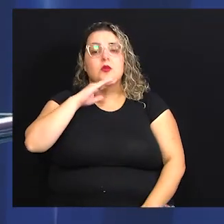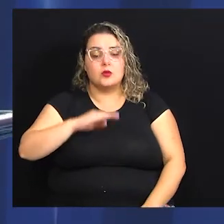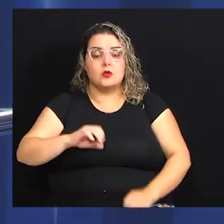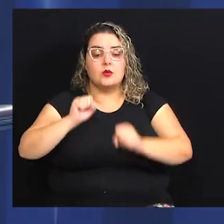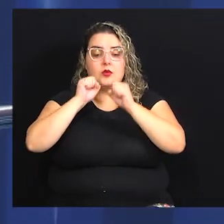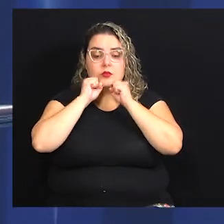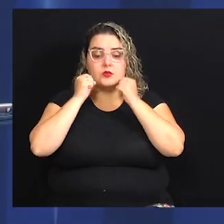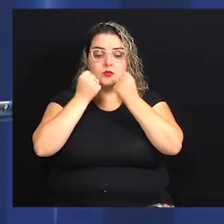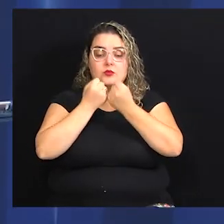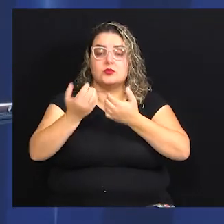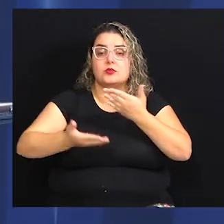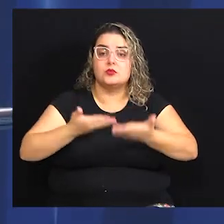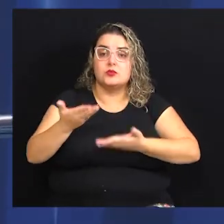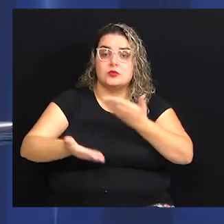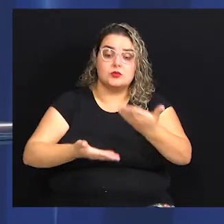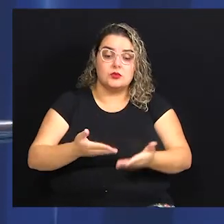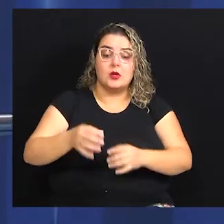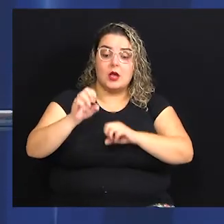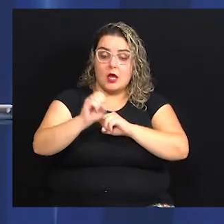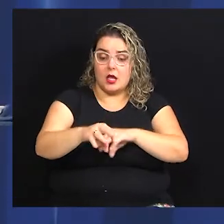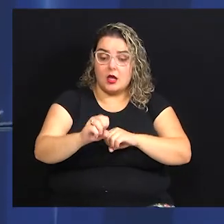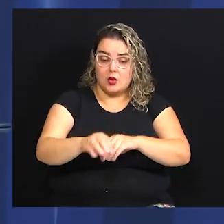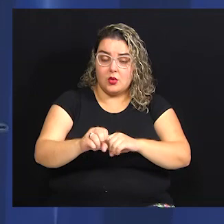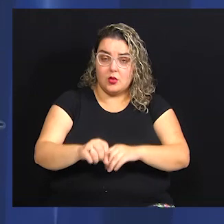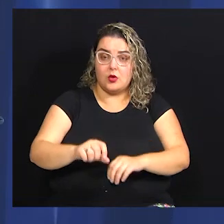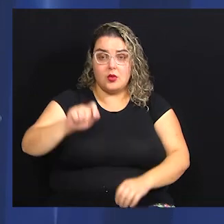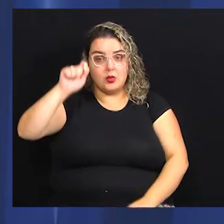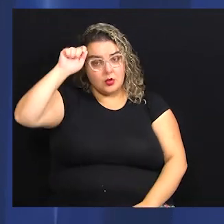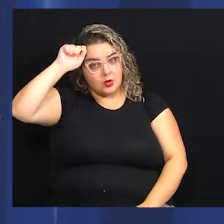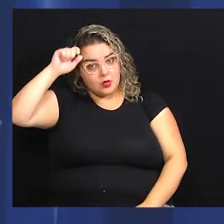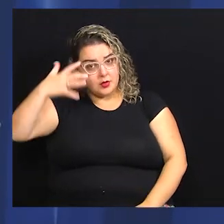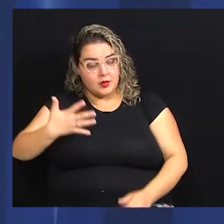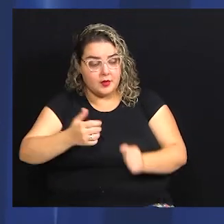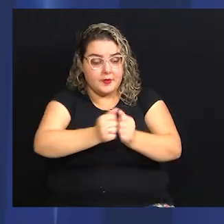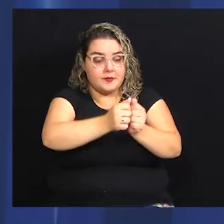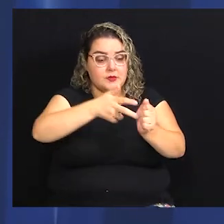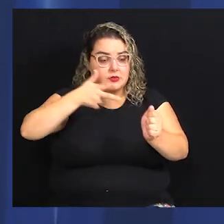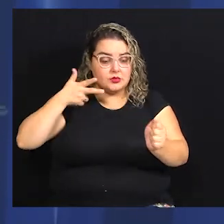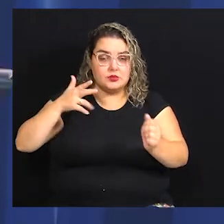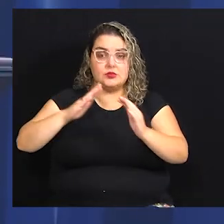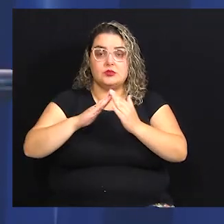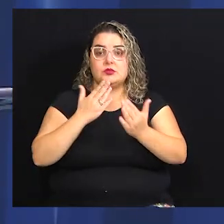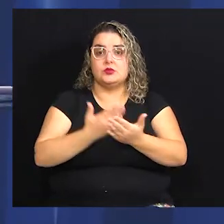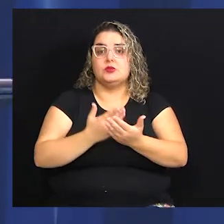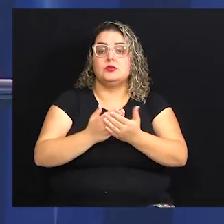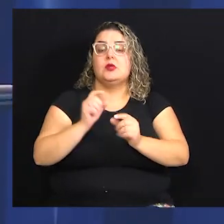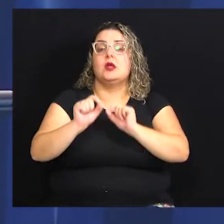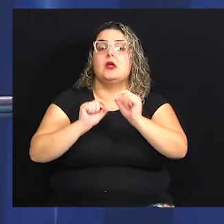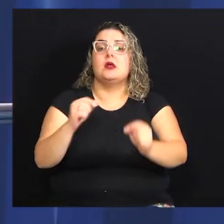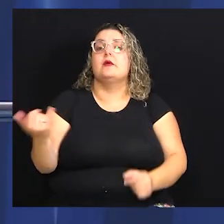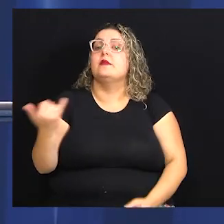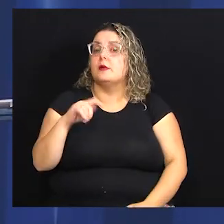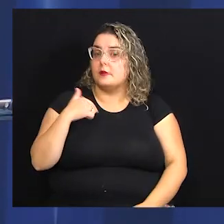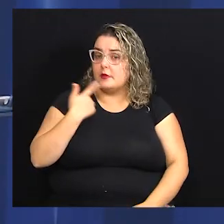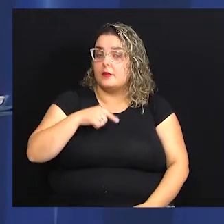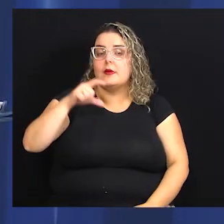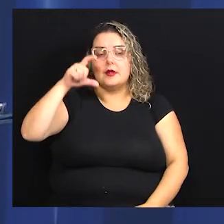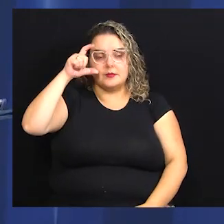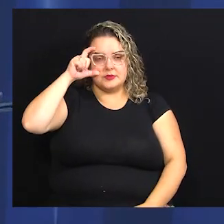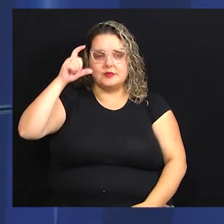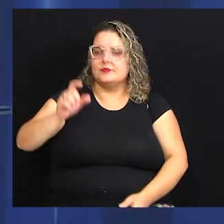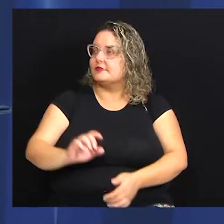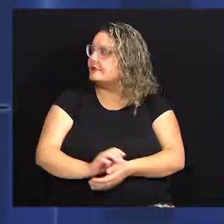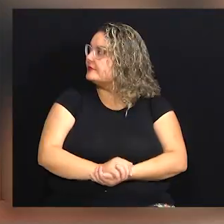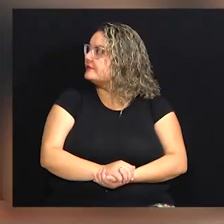o seminário tratou do tema Educação Afro-Indígenas nas Escolas. Quem conta pra gente como foi é